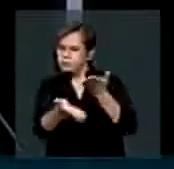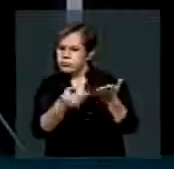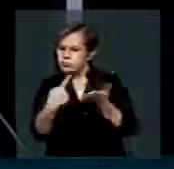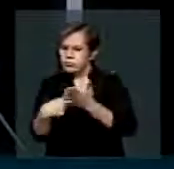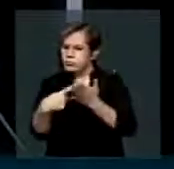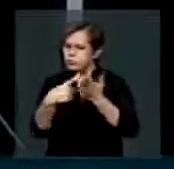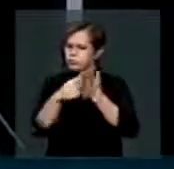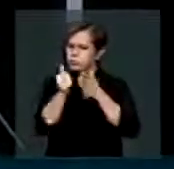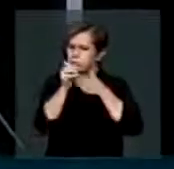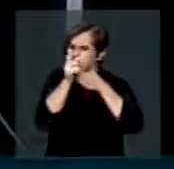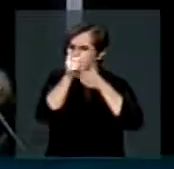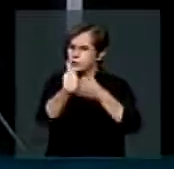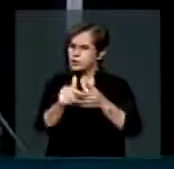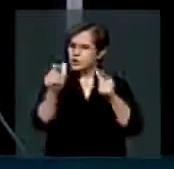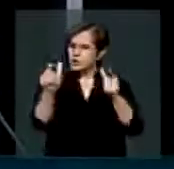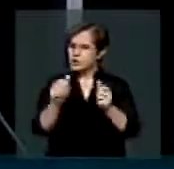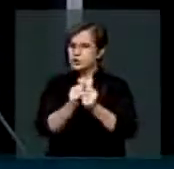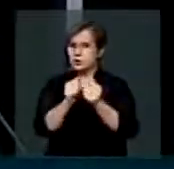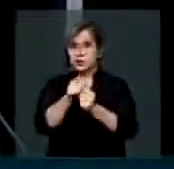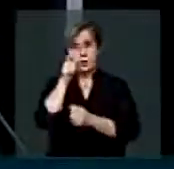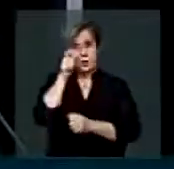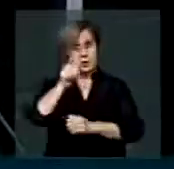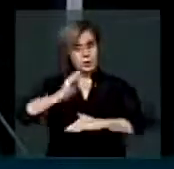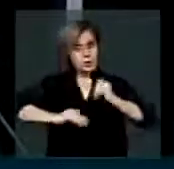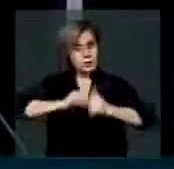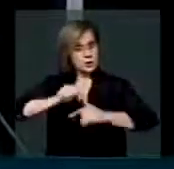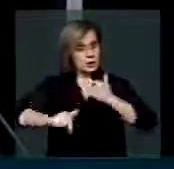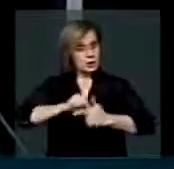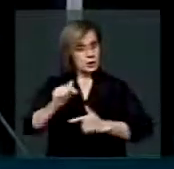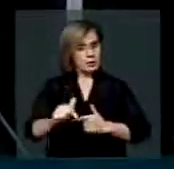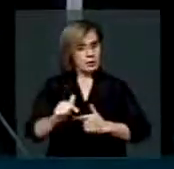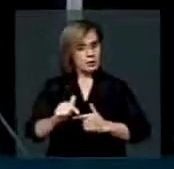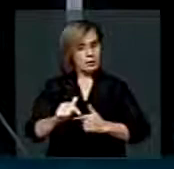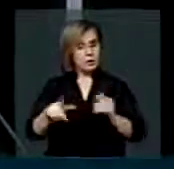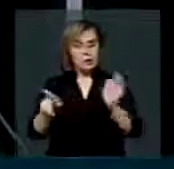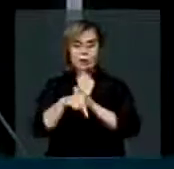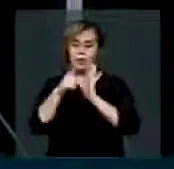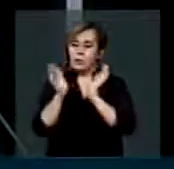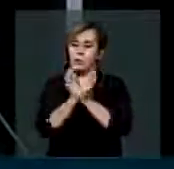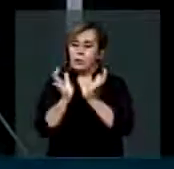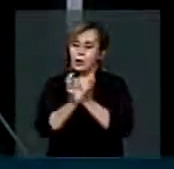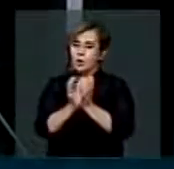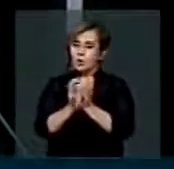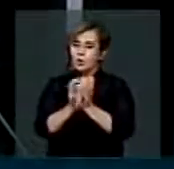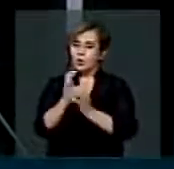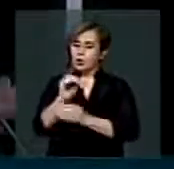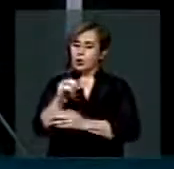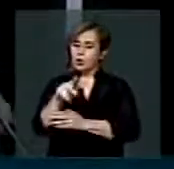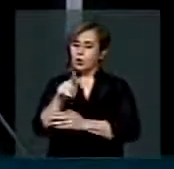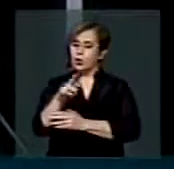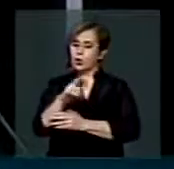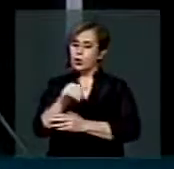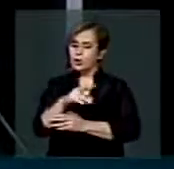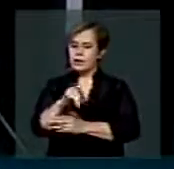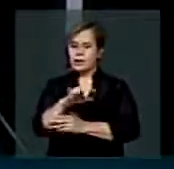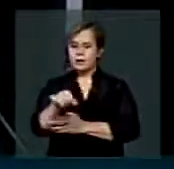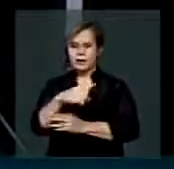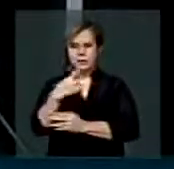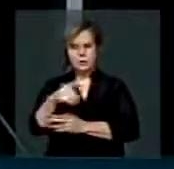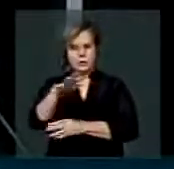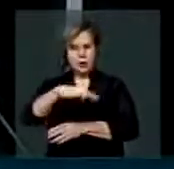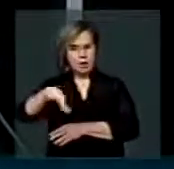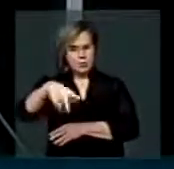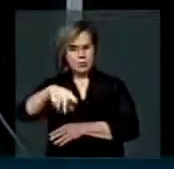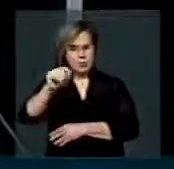que dirigir os interesses dos trabalhadores são suas organizações. Não tem sentido